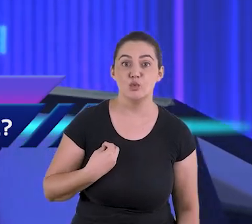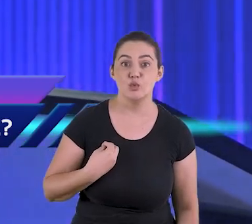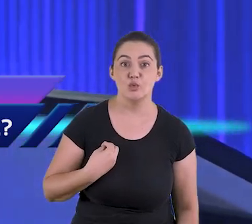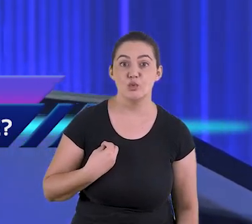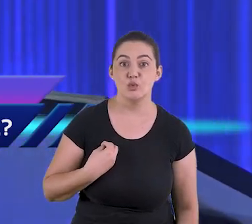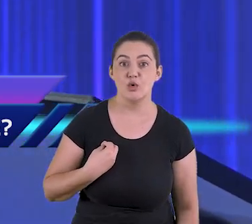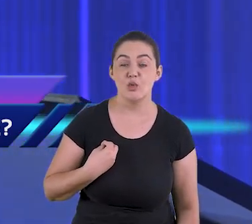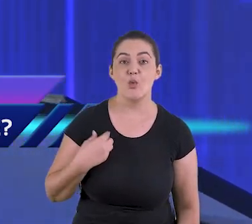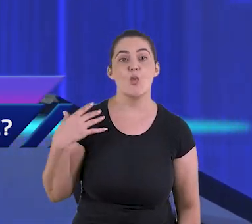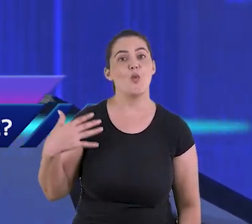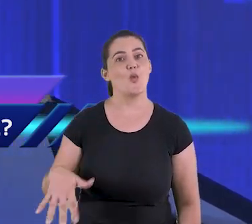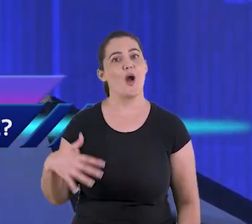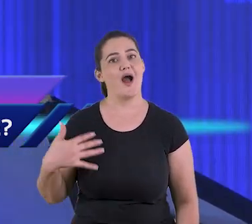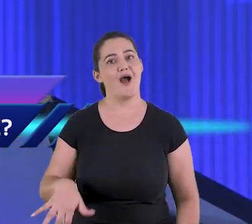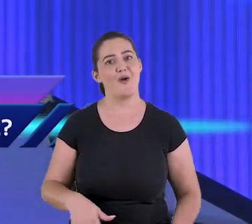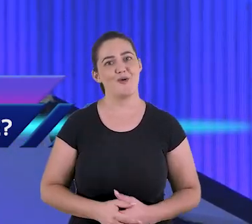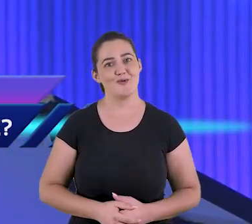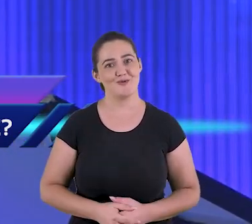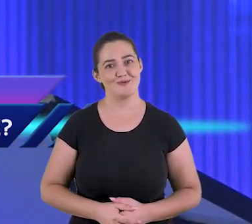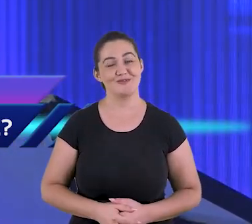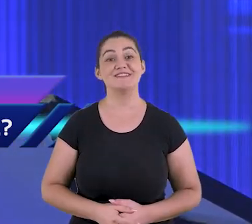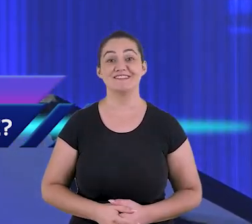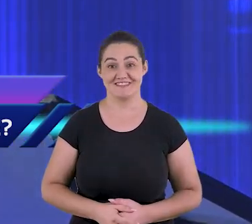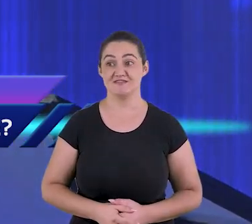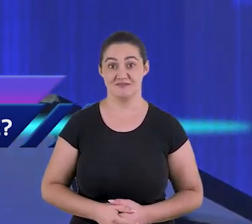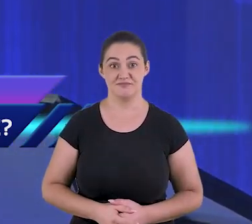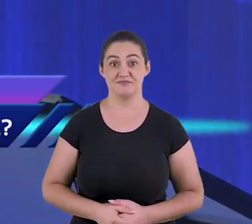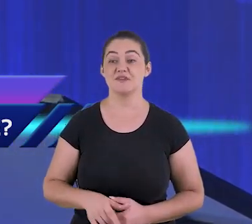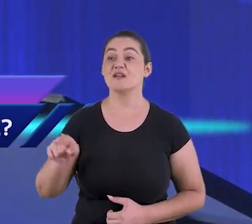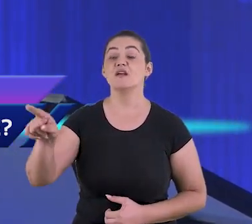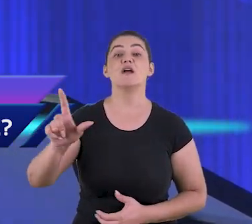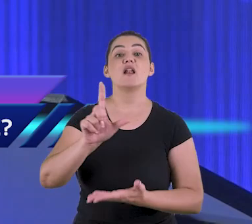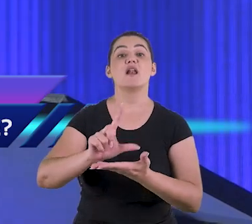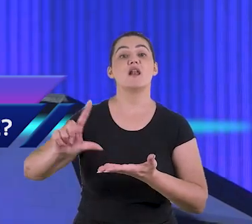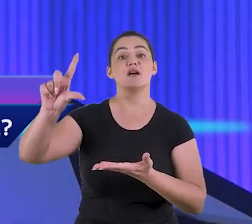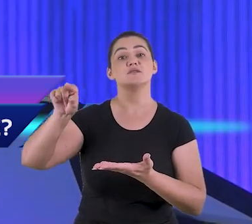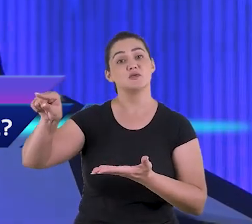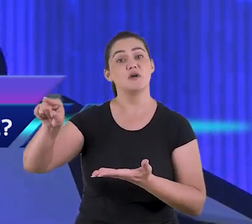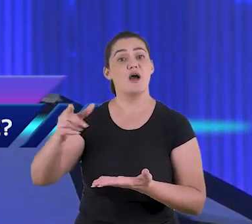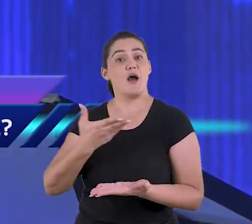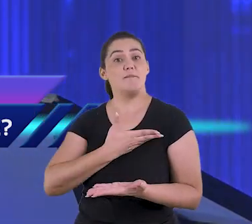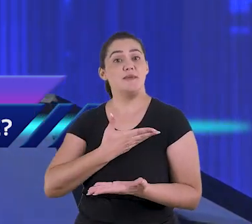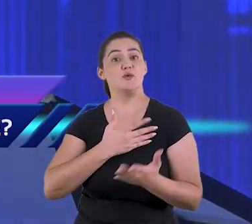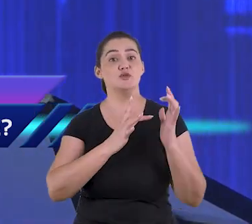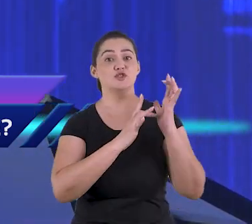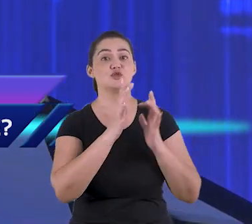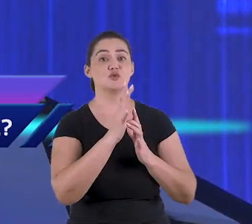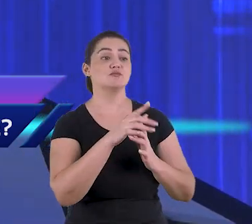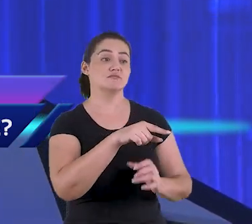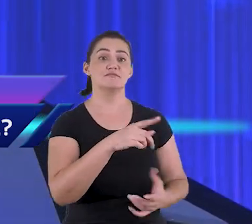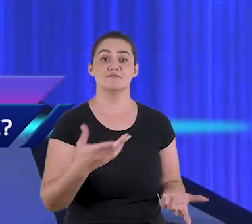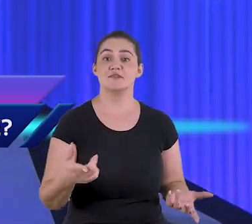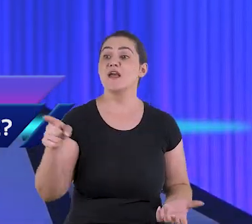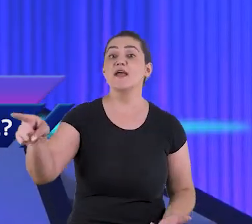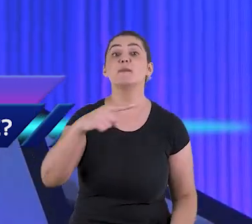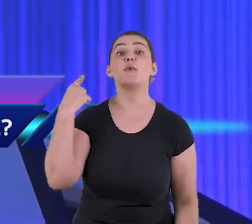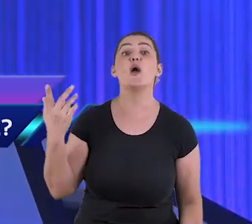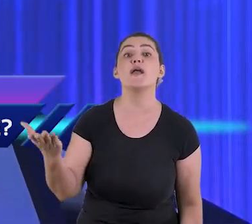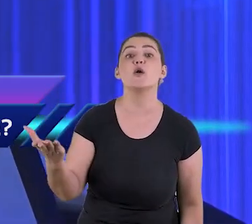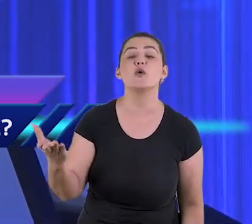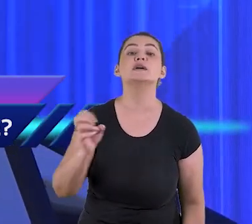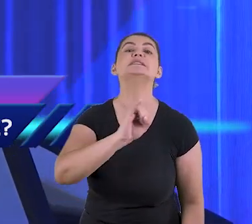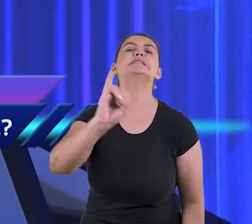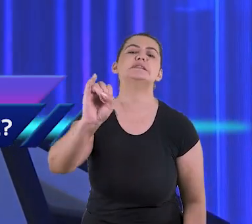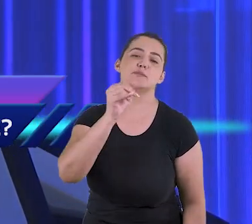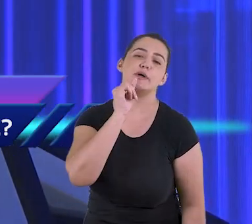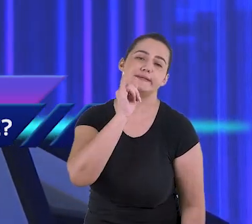comigo. Lázaro era amigo de Jesus. E se Lázaro, como amigo de Jesus, morreu e existisse